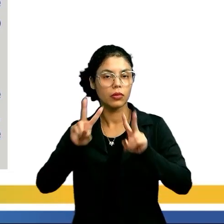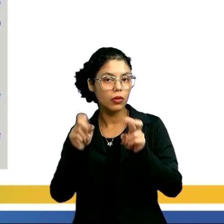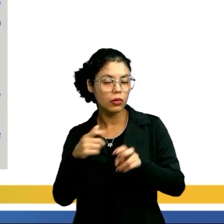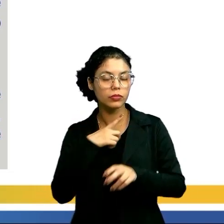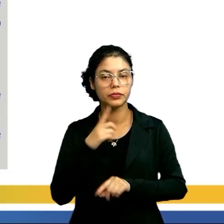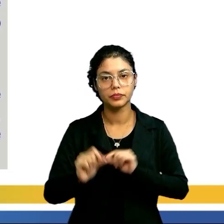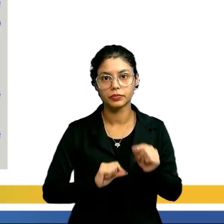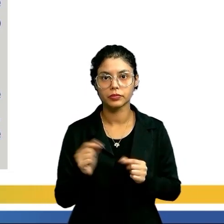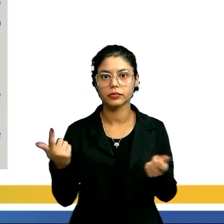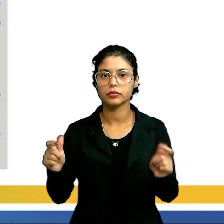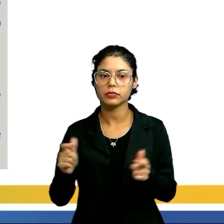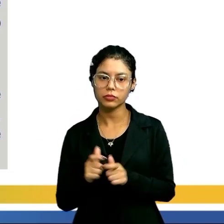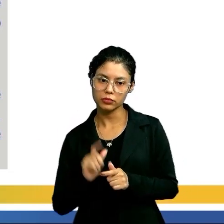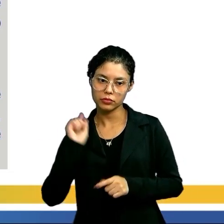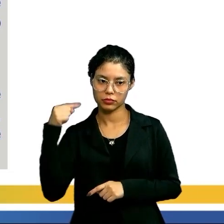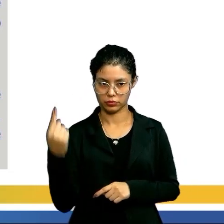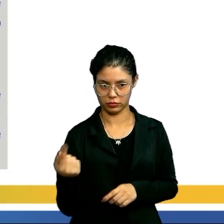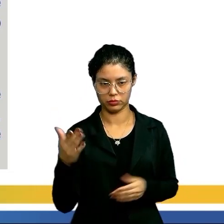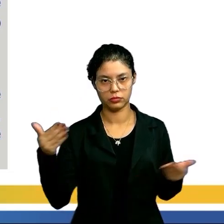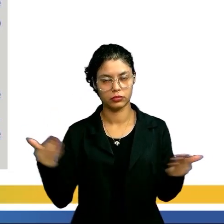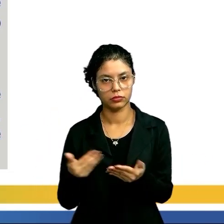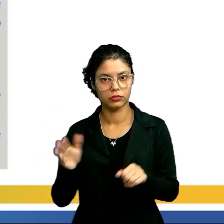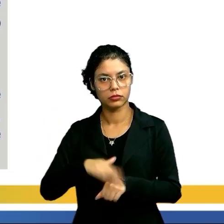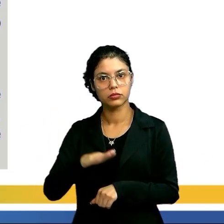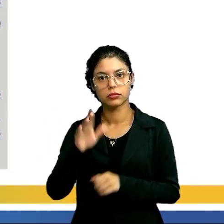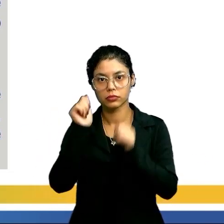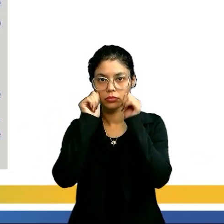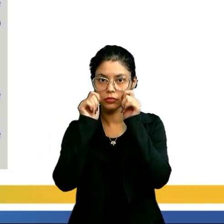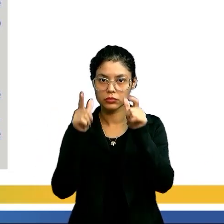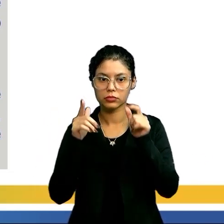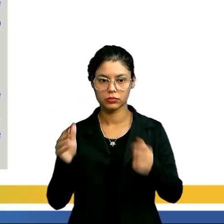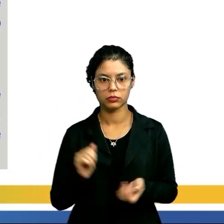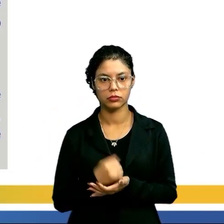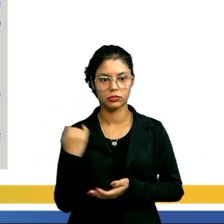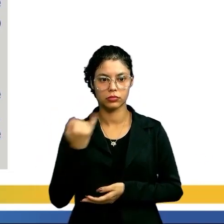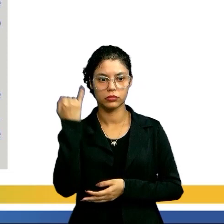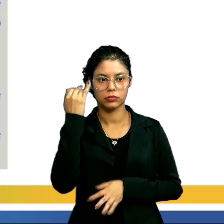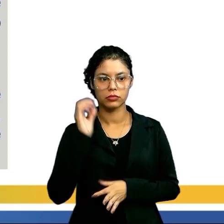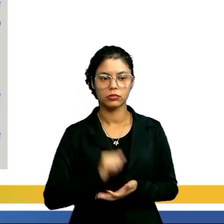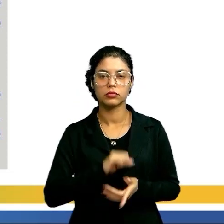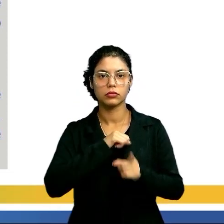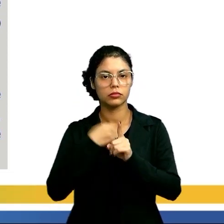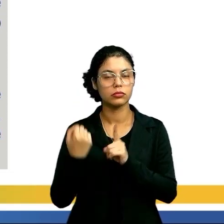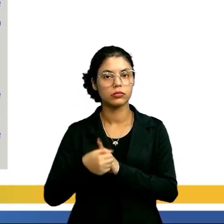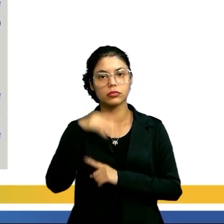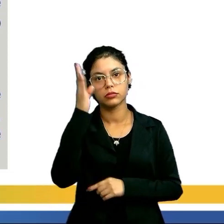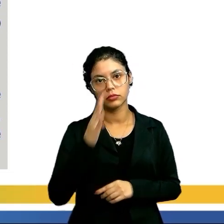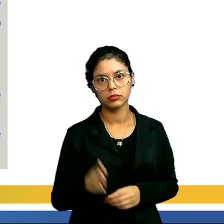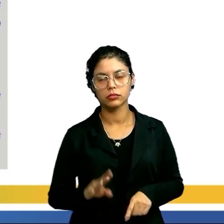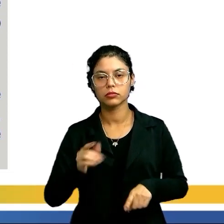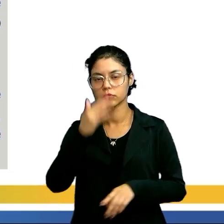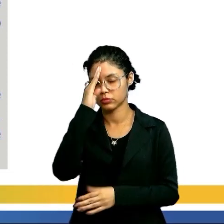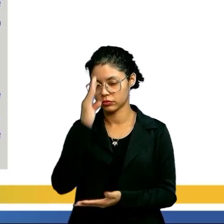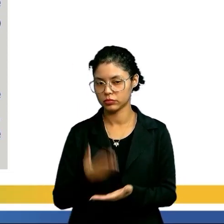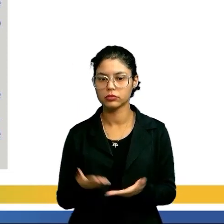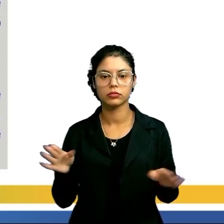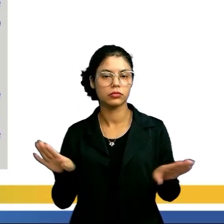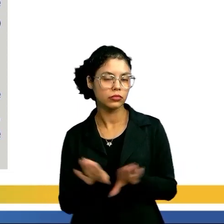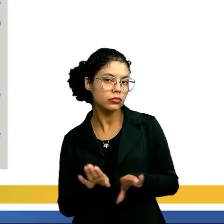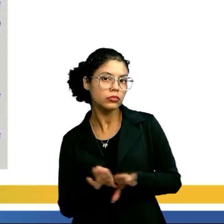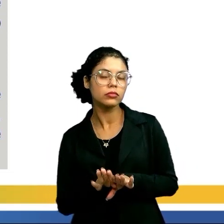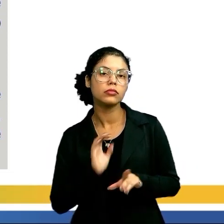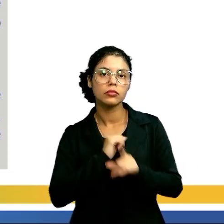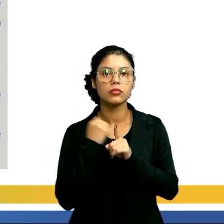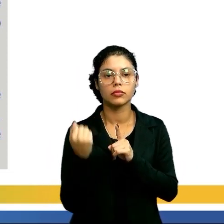parece, essas minorias são aquelas que hoje mais chamam a atenção, principalmente na sociedade brasileira, mas acredito também que